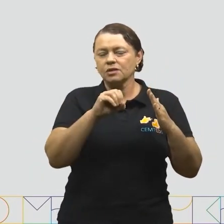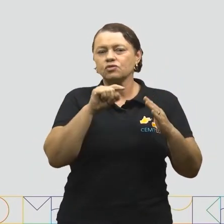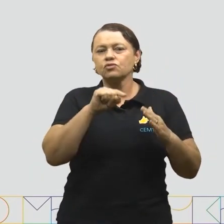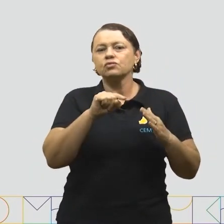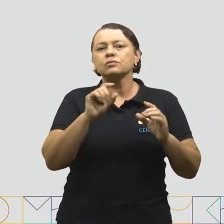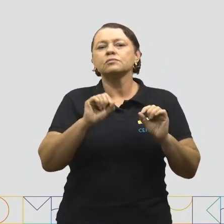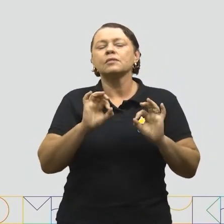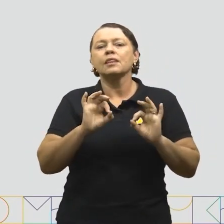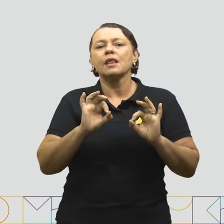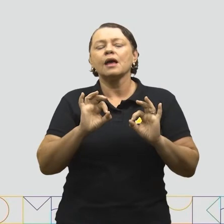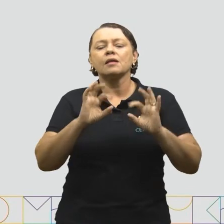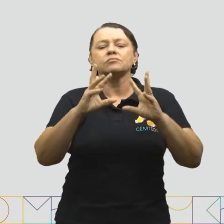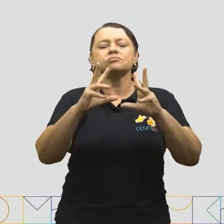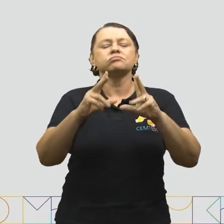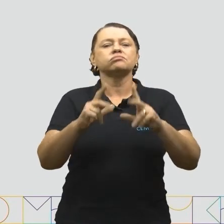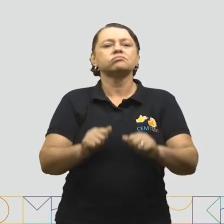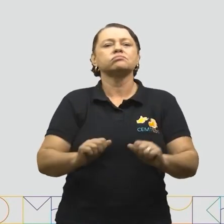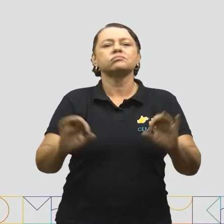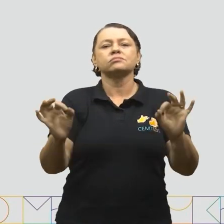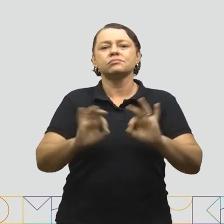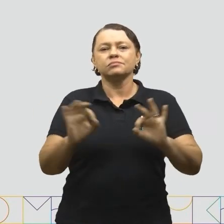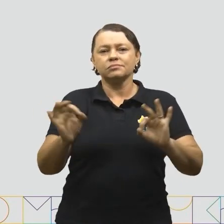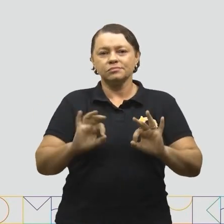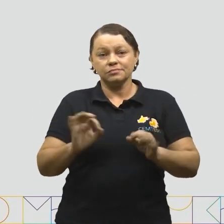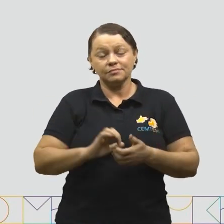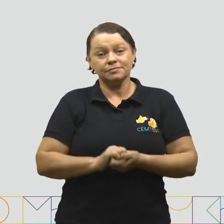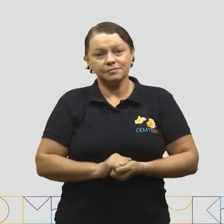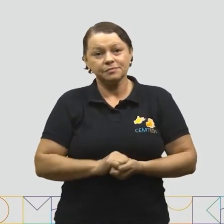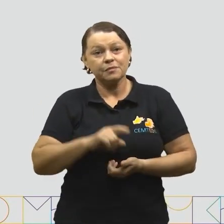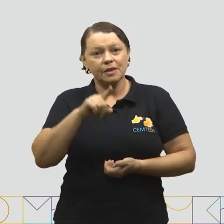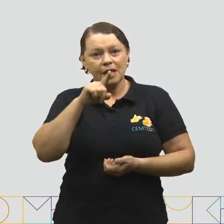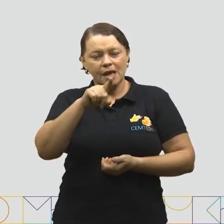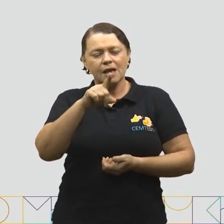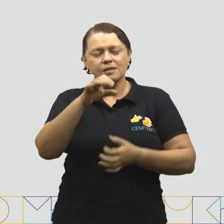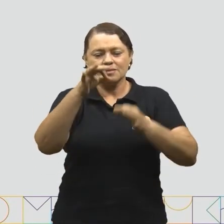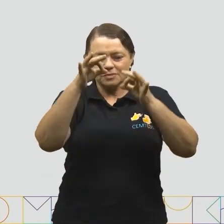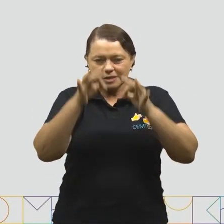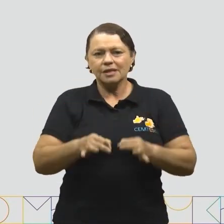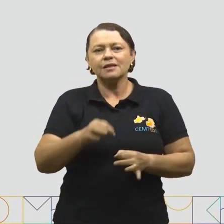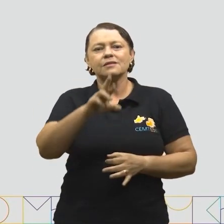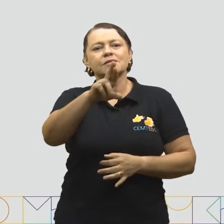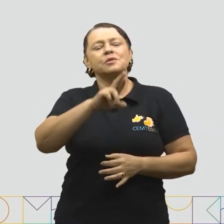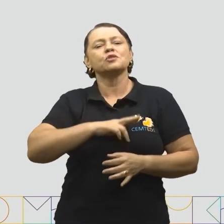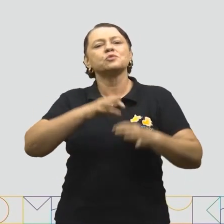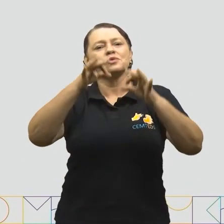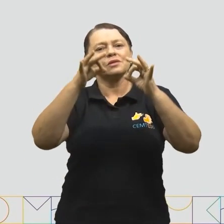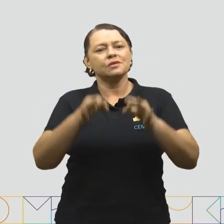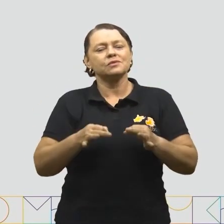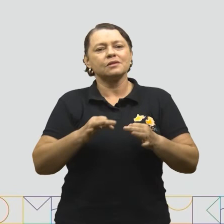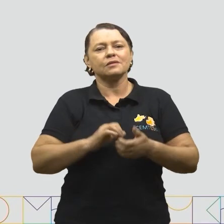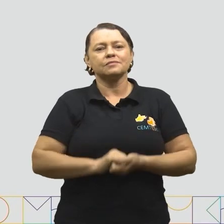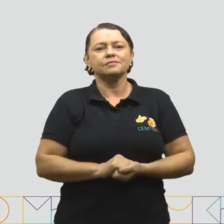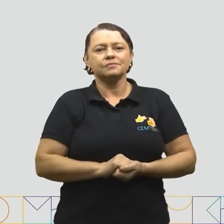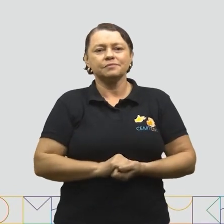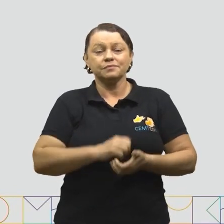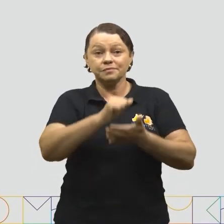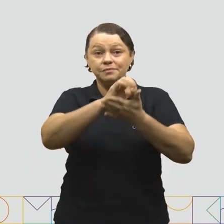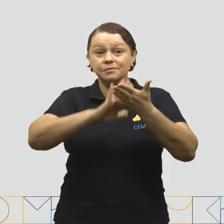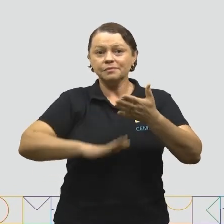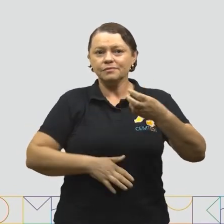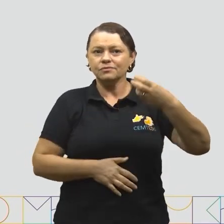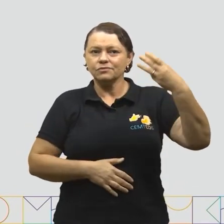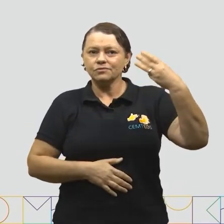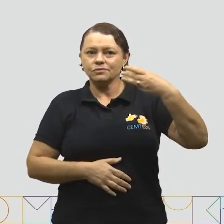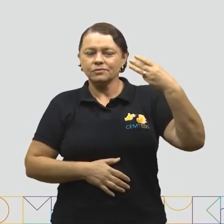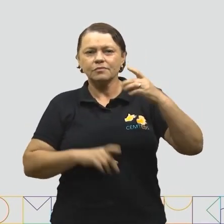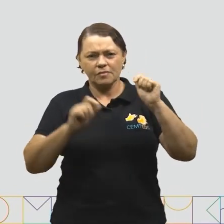não tratados. Muito bem, essa eu tenho certeza que você acertou. Atividade 3. É